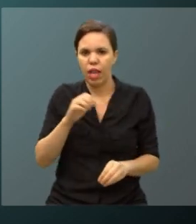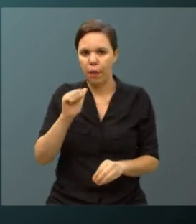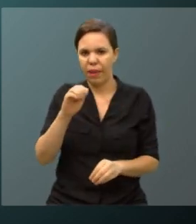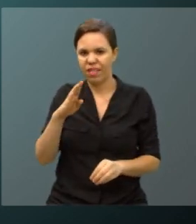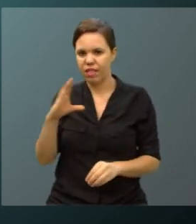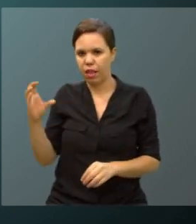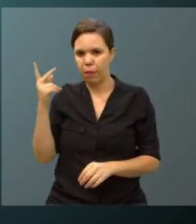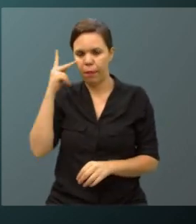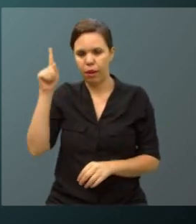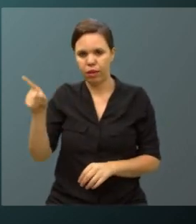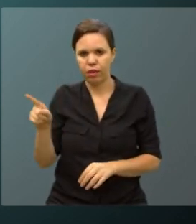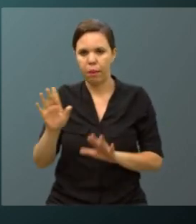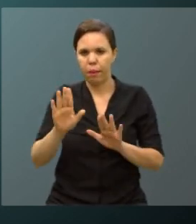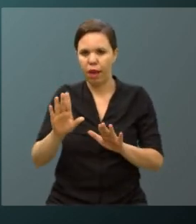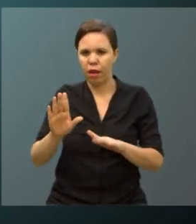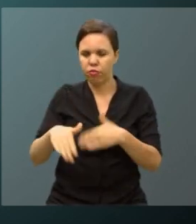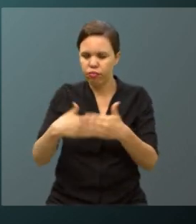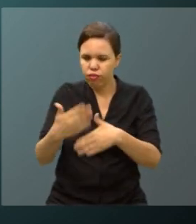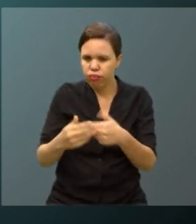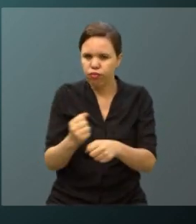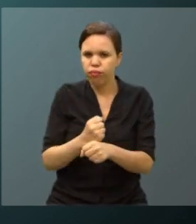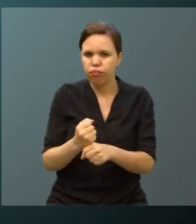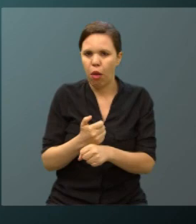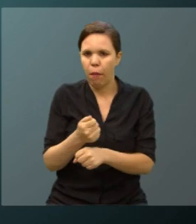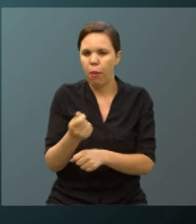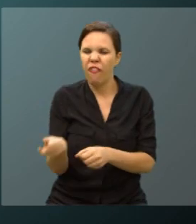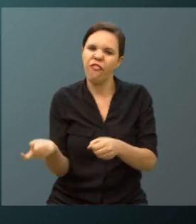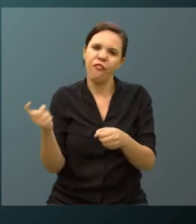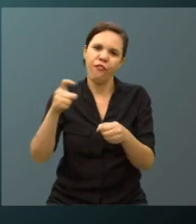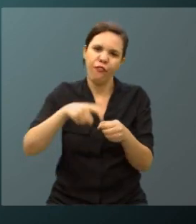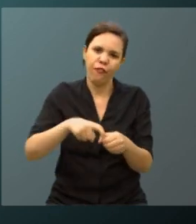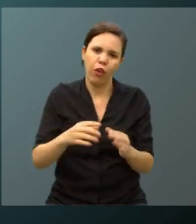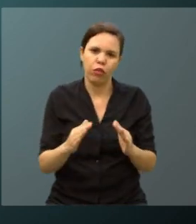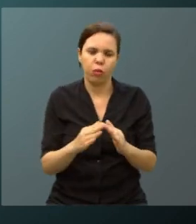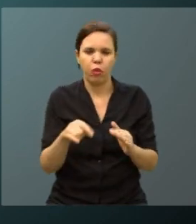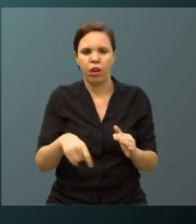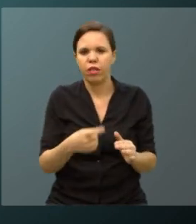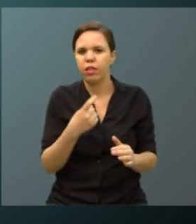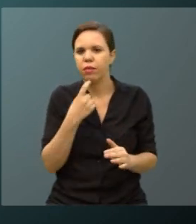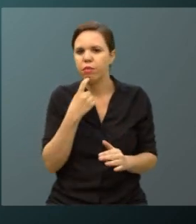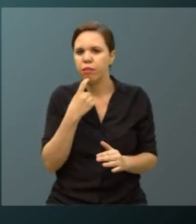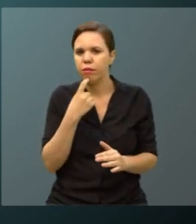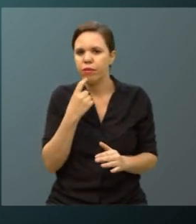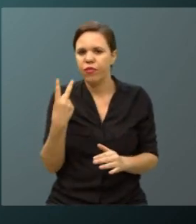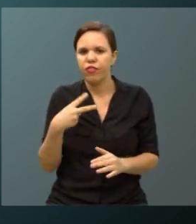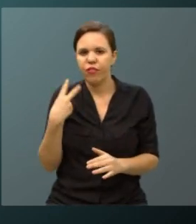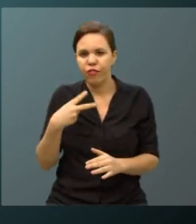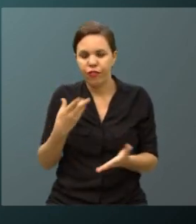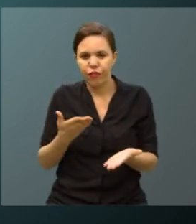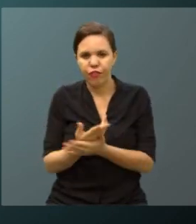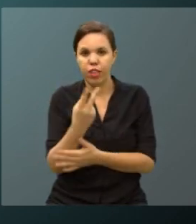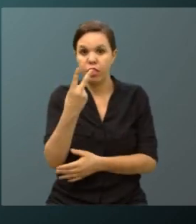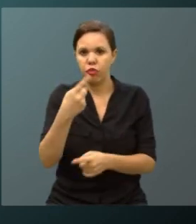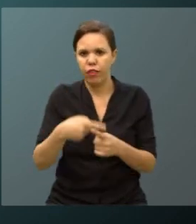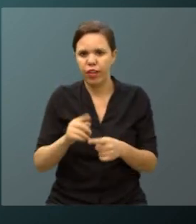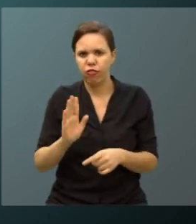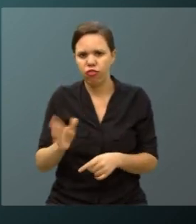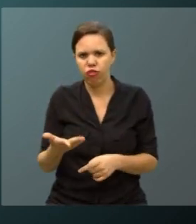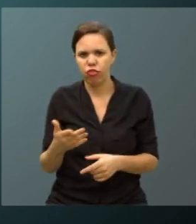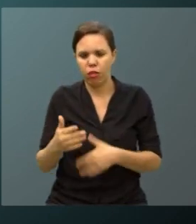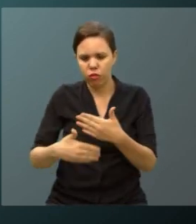Paulista. Mas, poucos anos depois, voltou a morar em Campinas. Como vereador, está no seu segundo